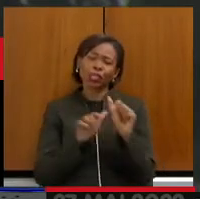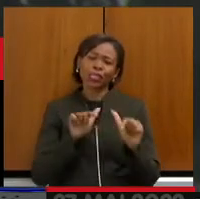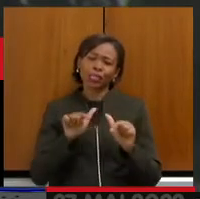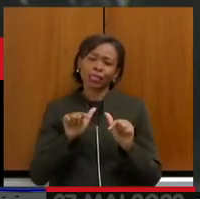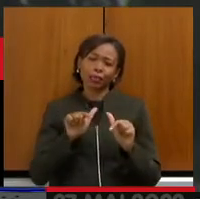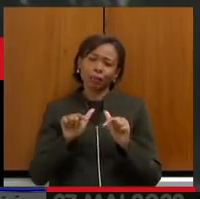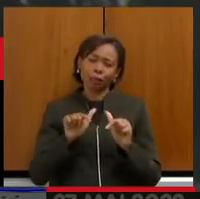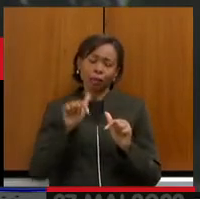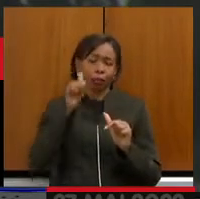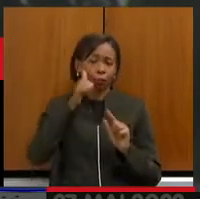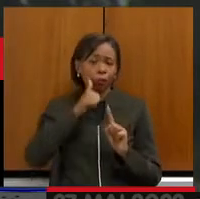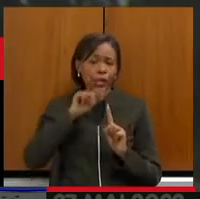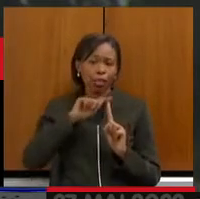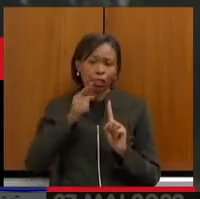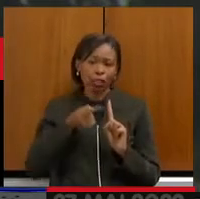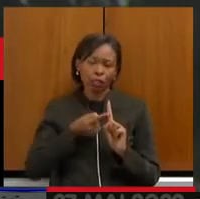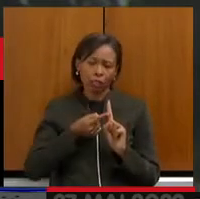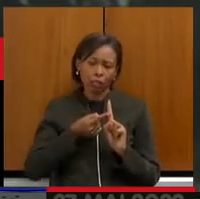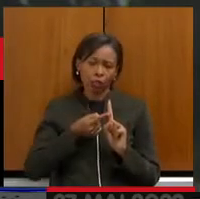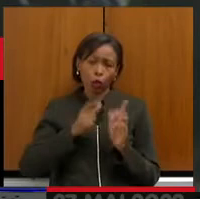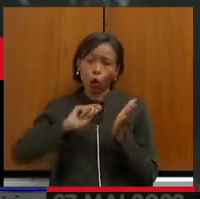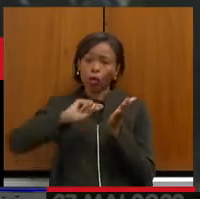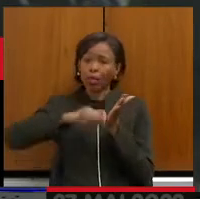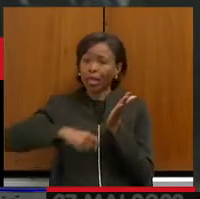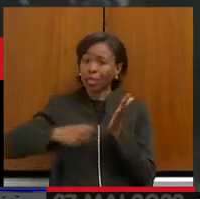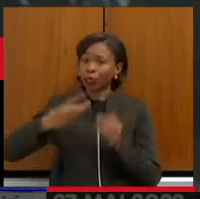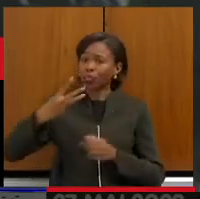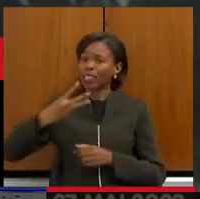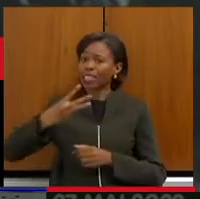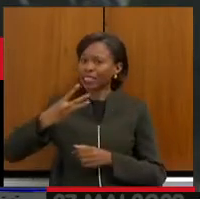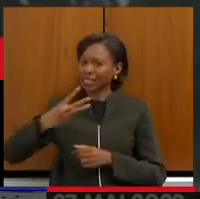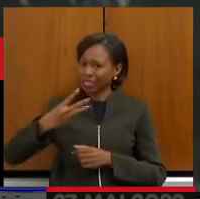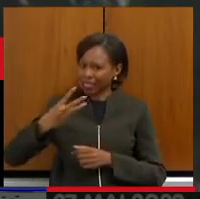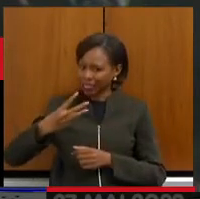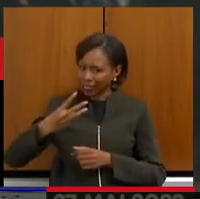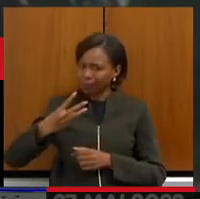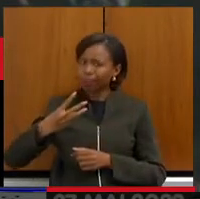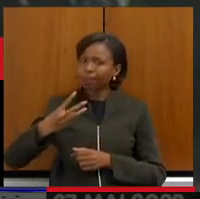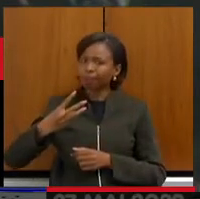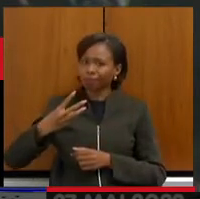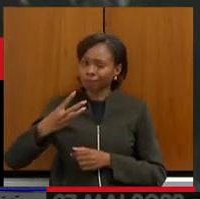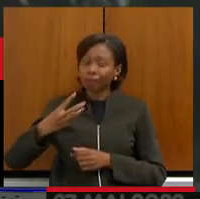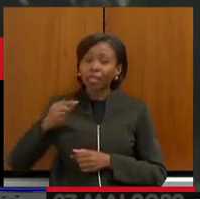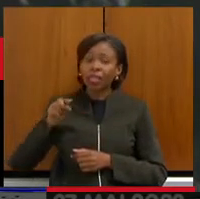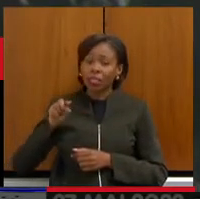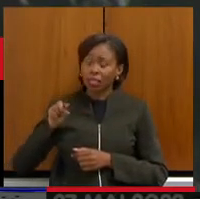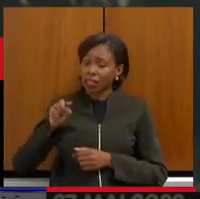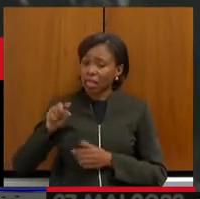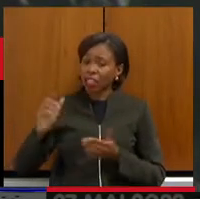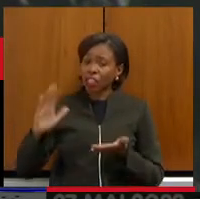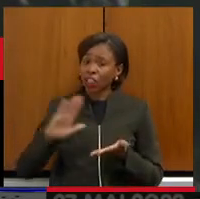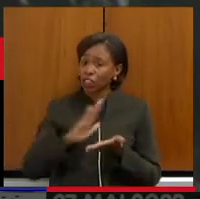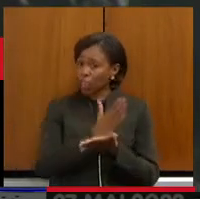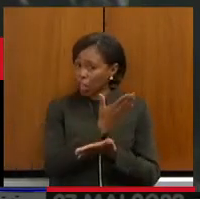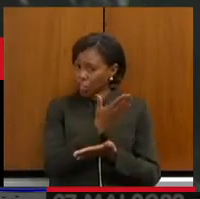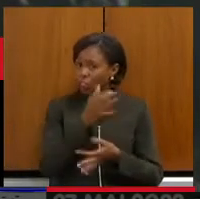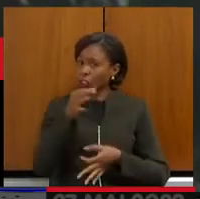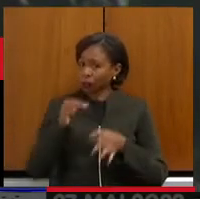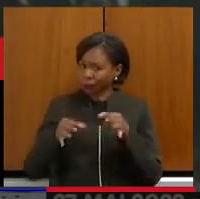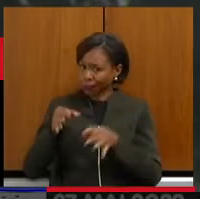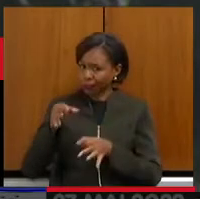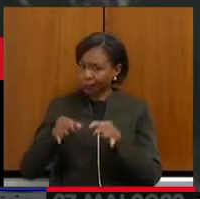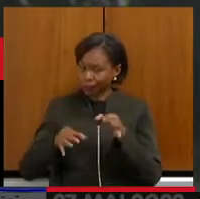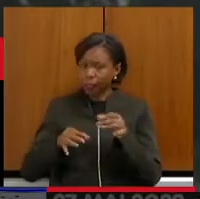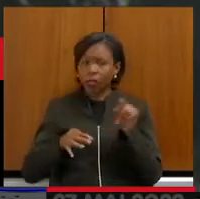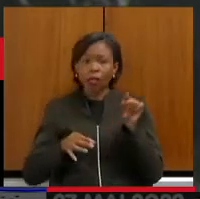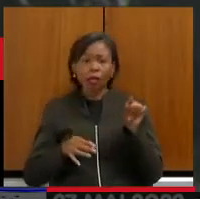contratos de trabalho temporário terceirizado e paz bem nesse julgamento era um processo de uma mulher